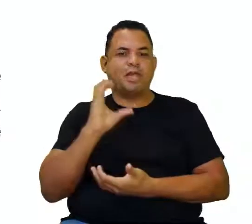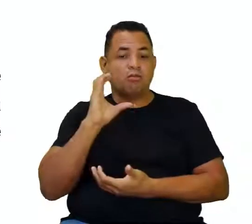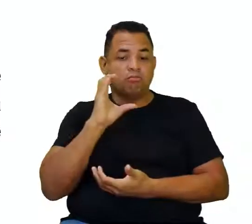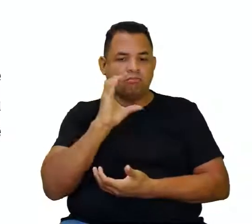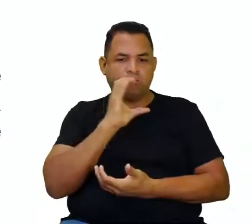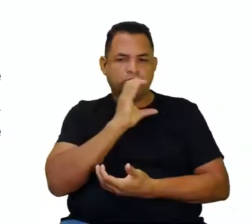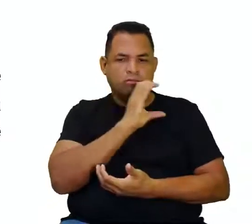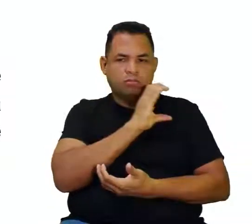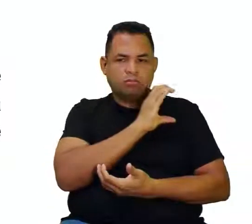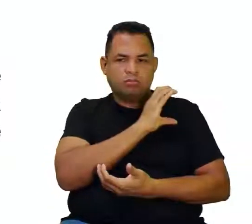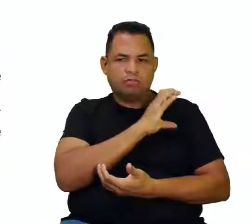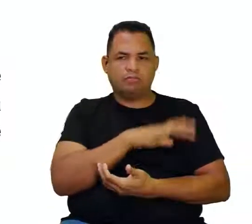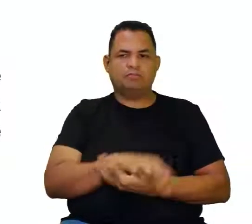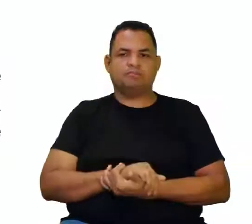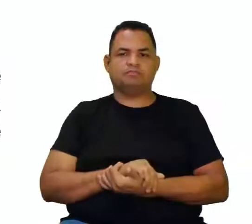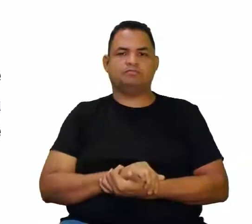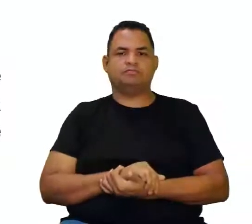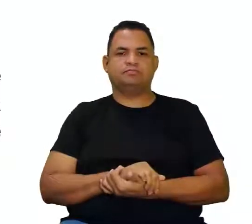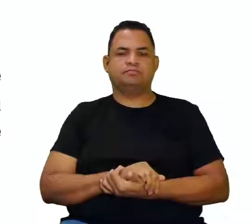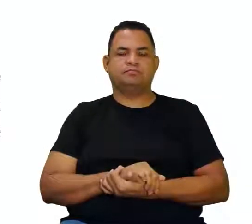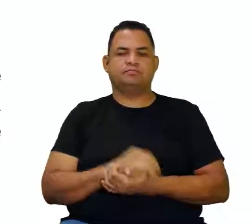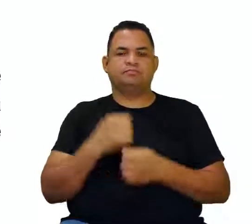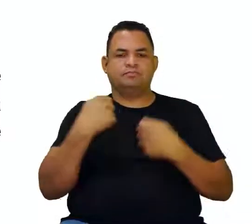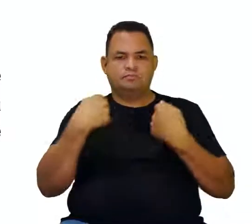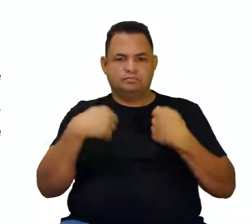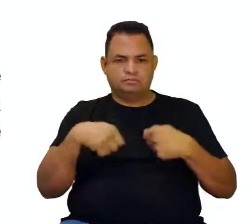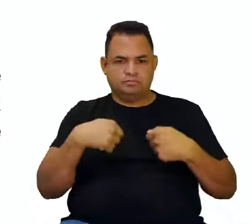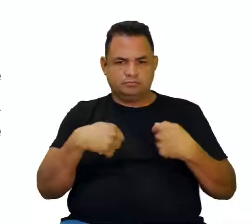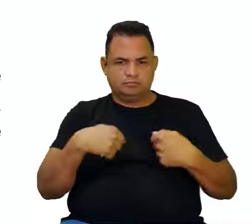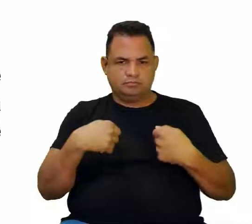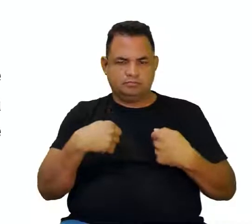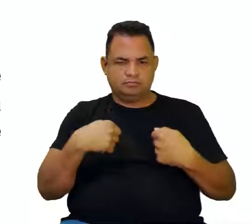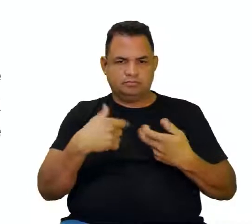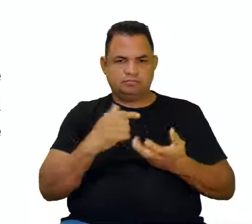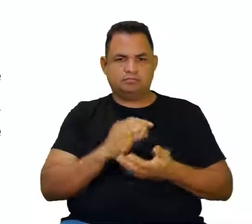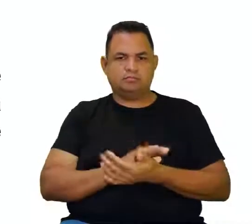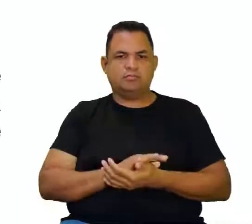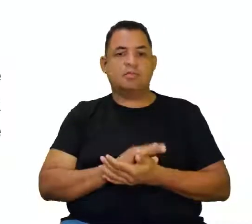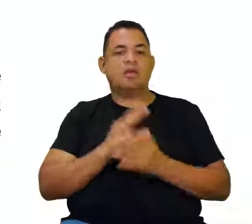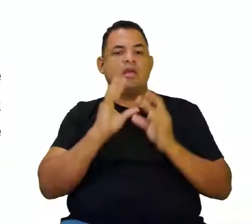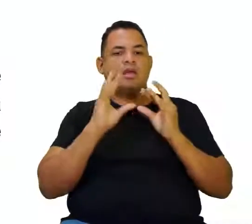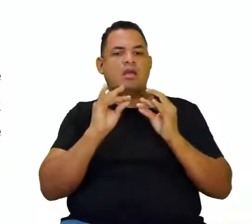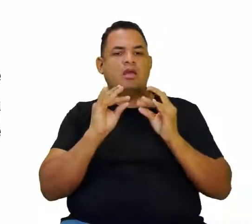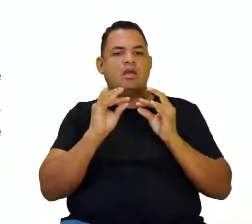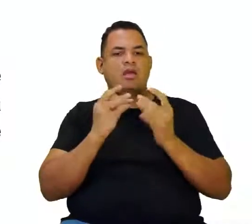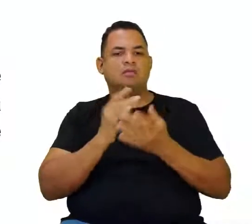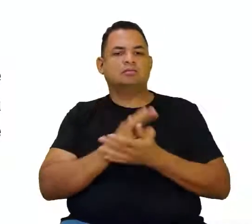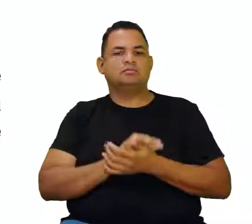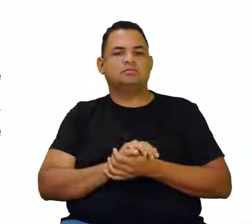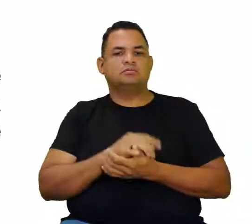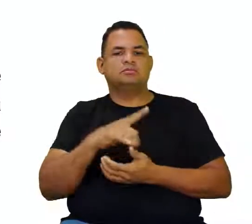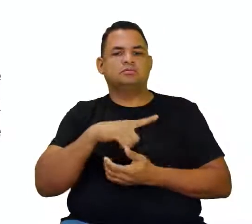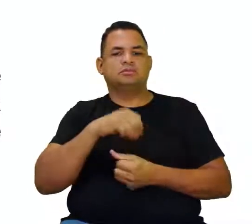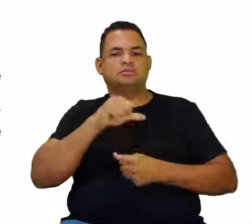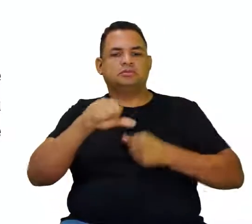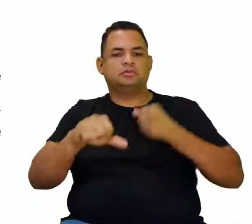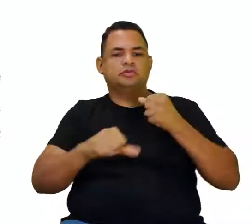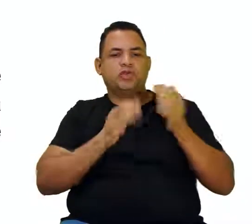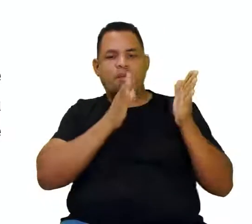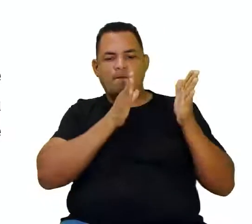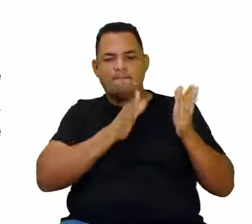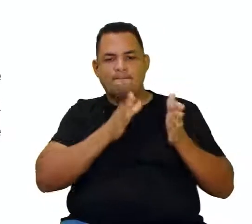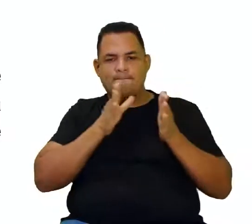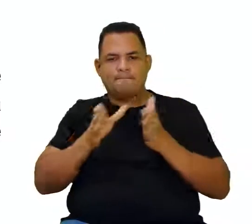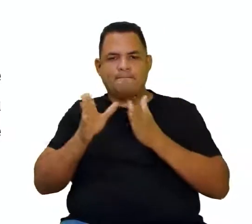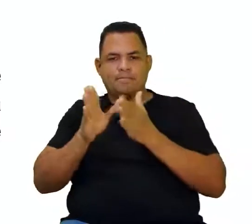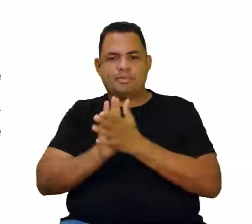Aquecer, não é isso? A gente precisa aquecer essa água para que ela sofra uma mudança de fase,